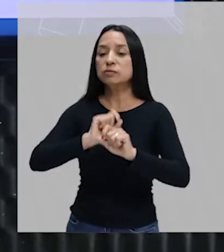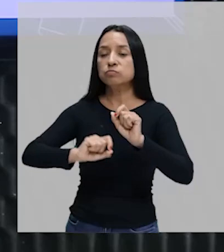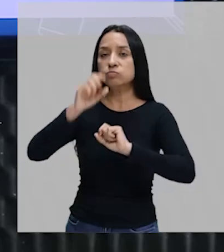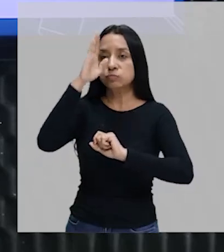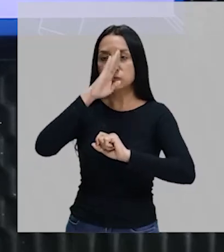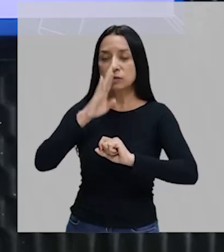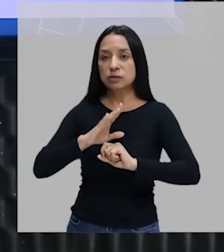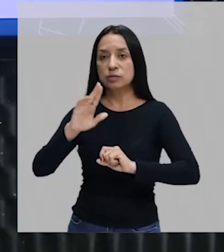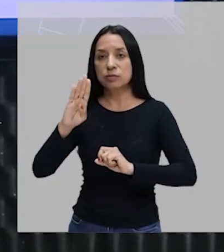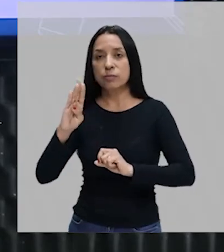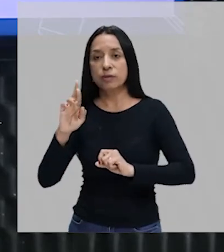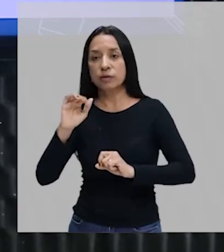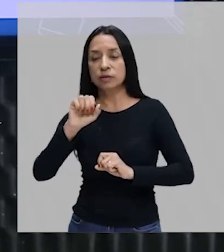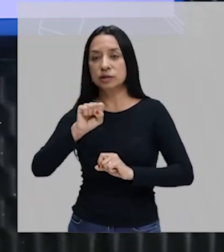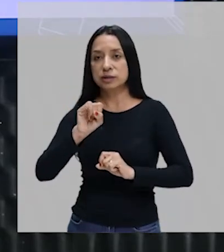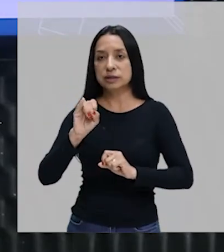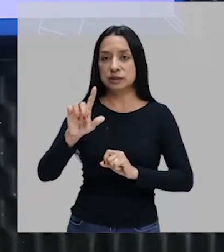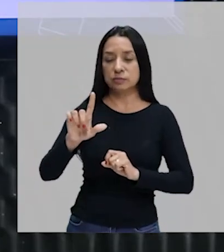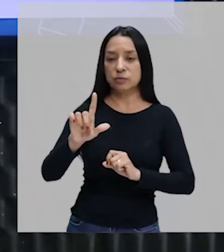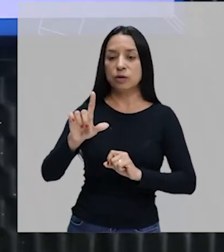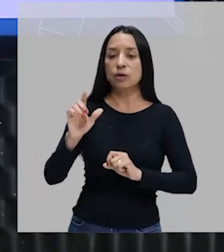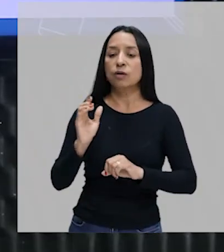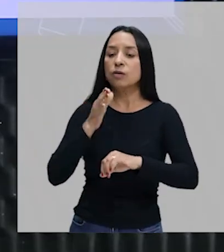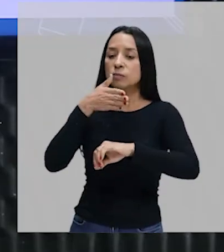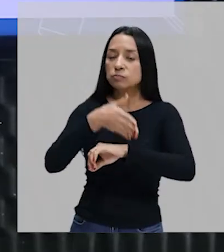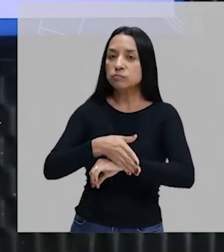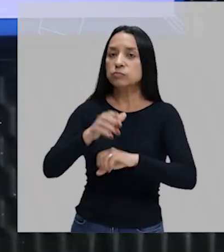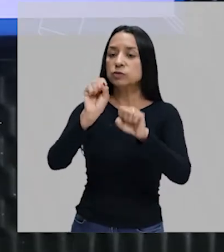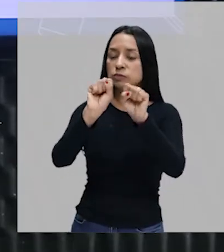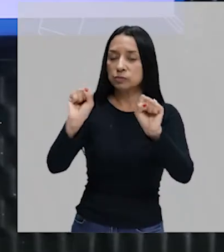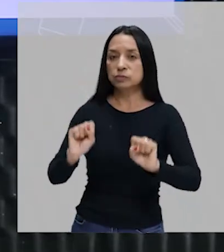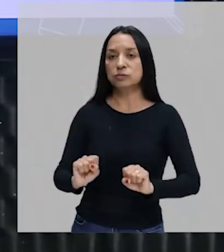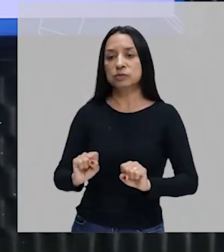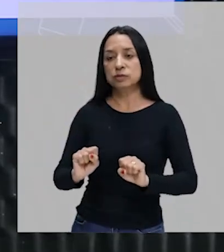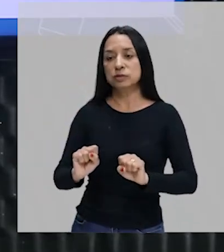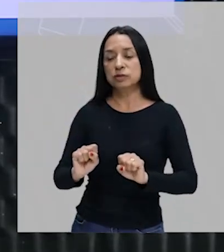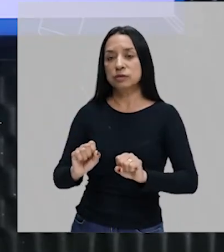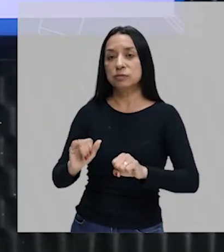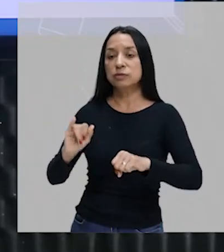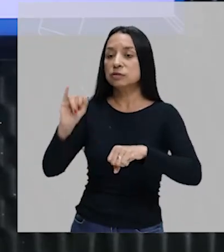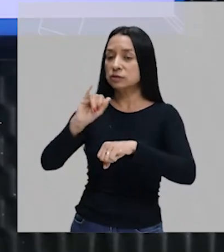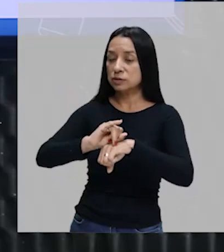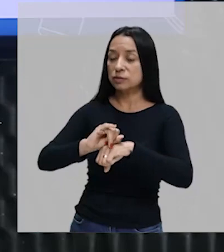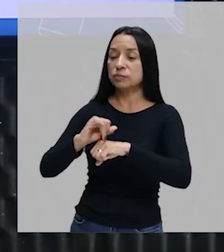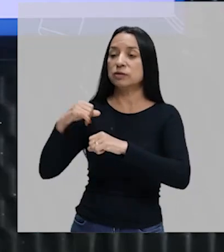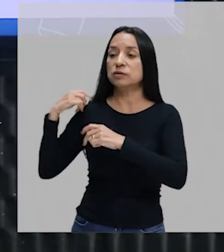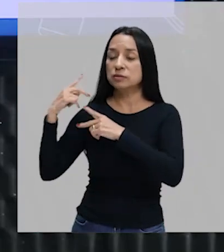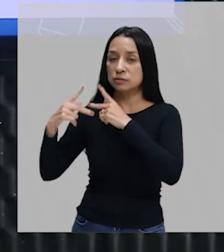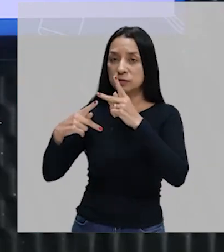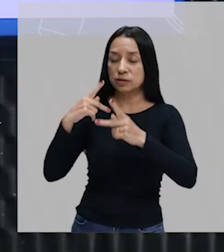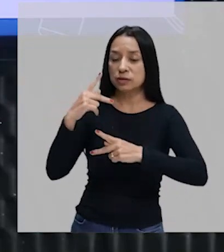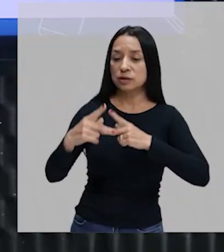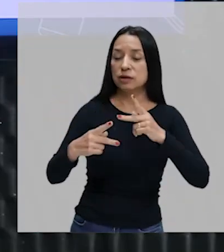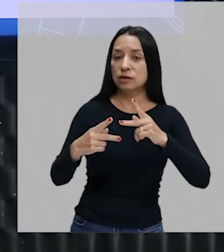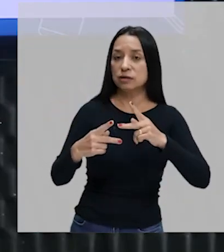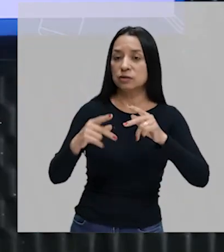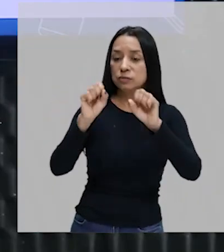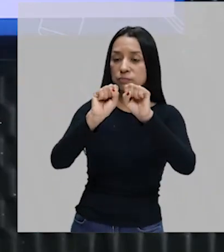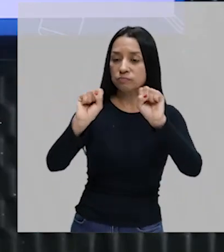do sistema de capitanias hereditárias, juridicamente falando, um sistema que